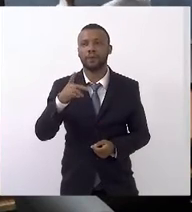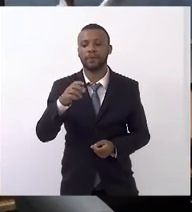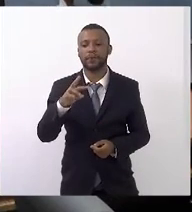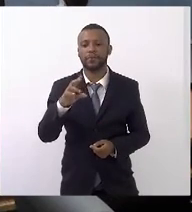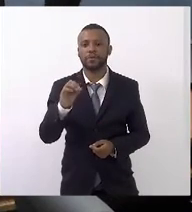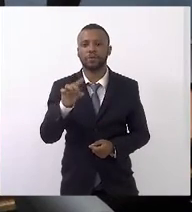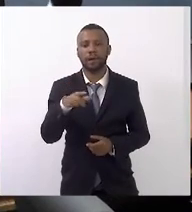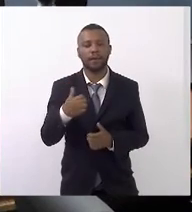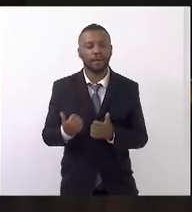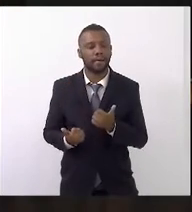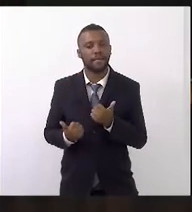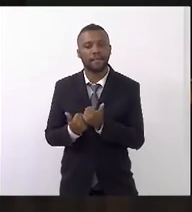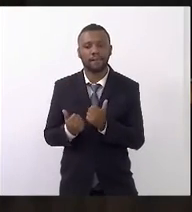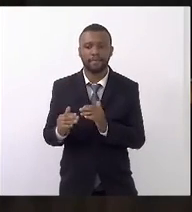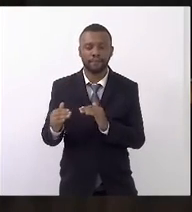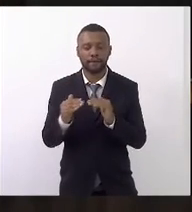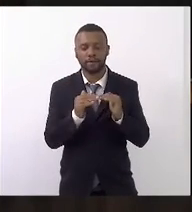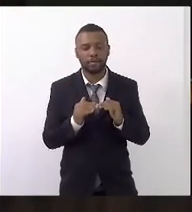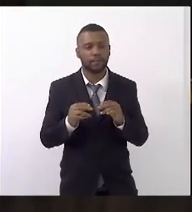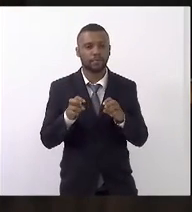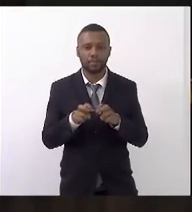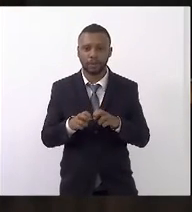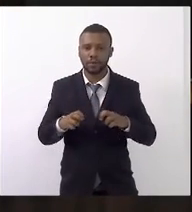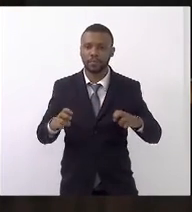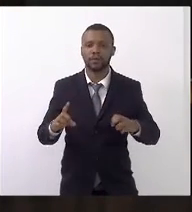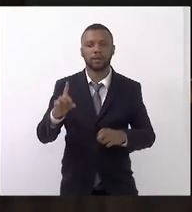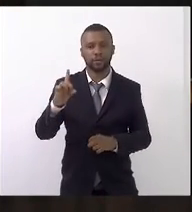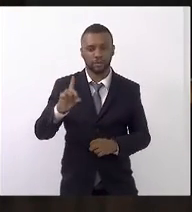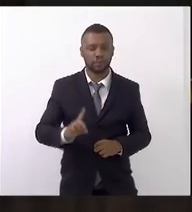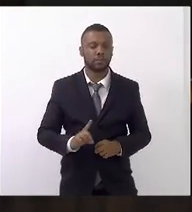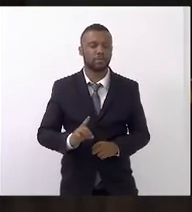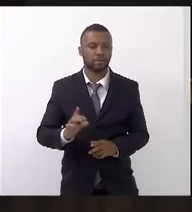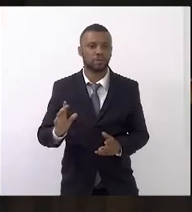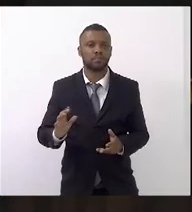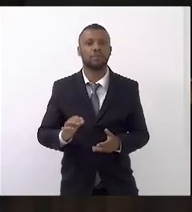Favorável. Pela mesa diretora,